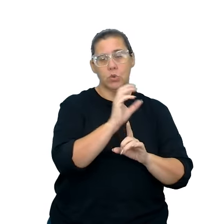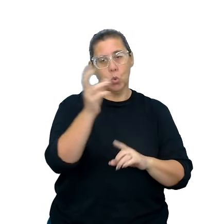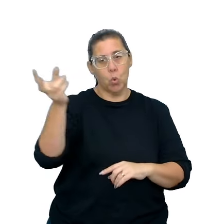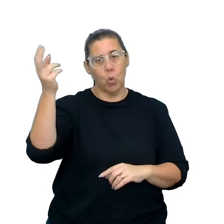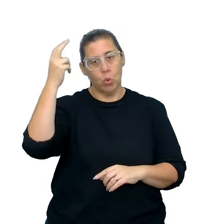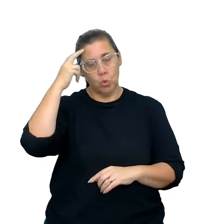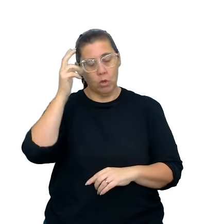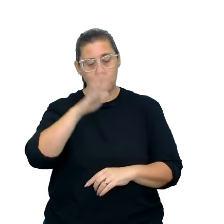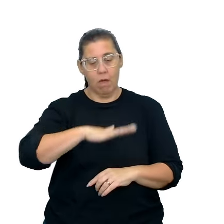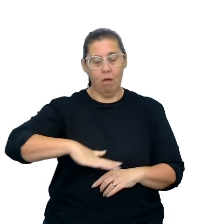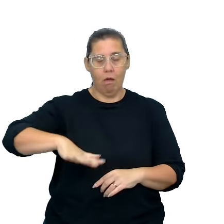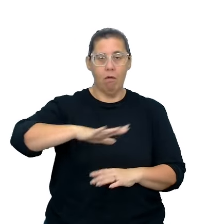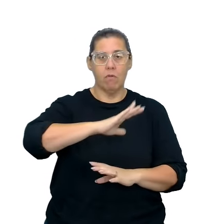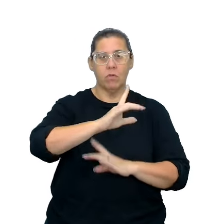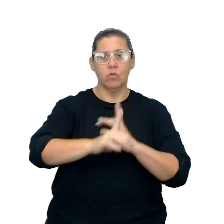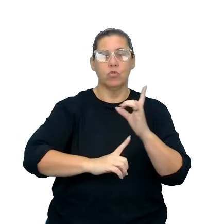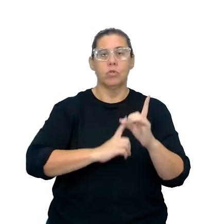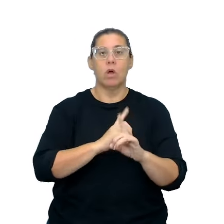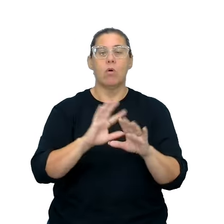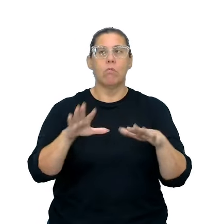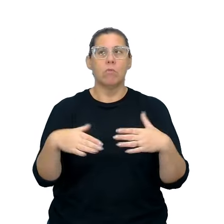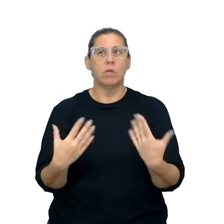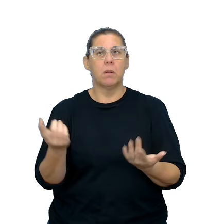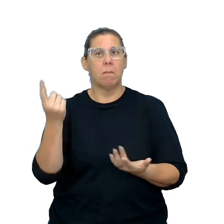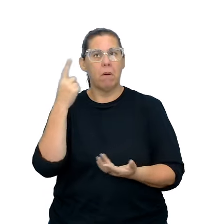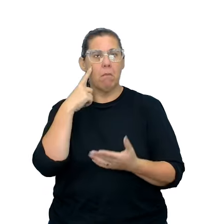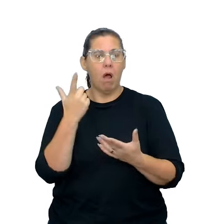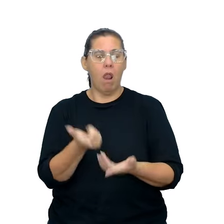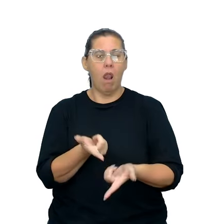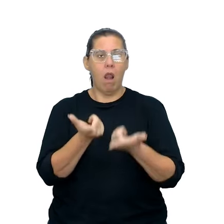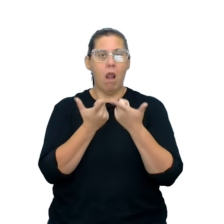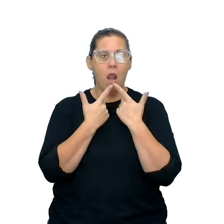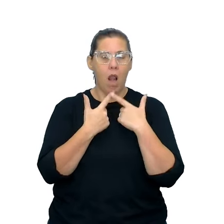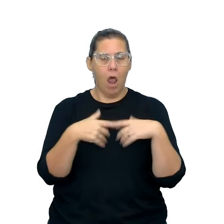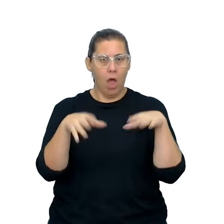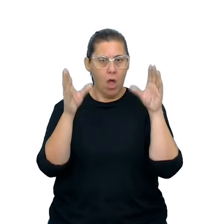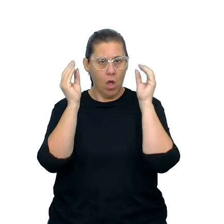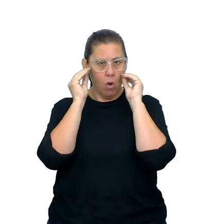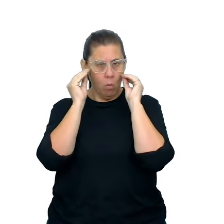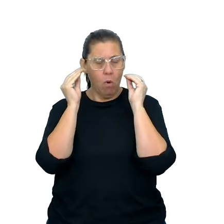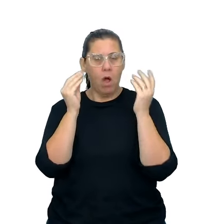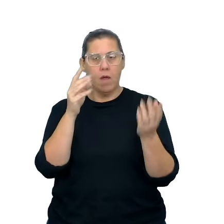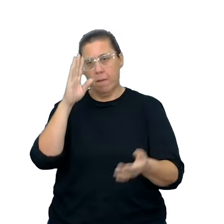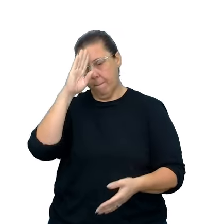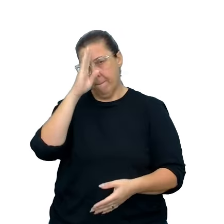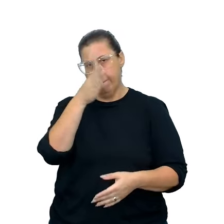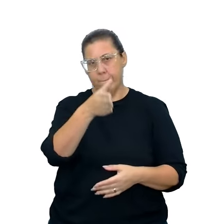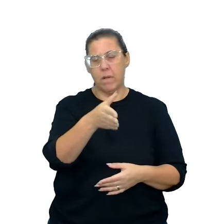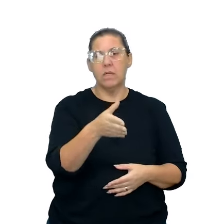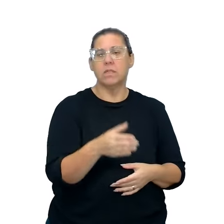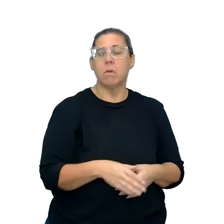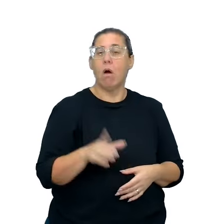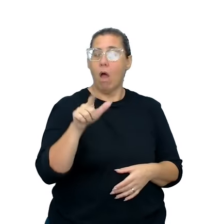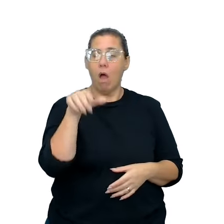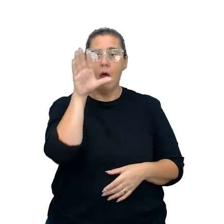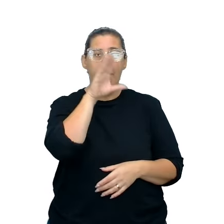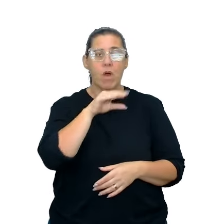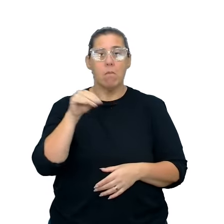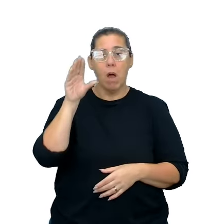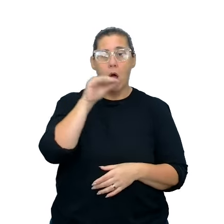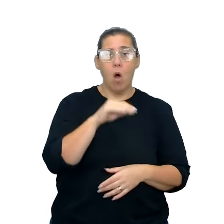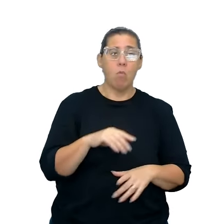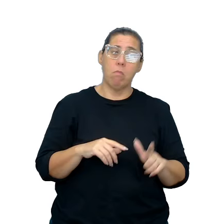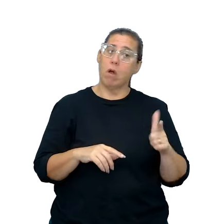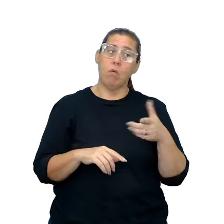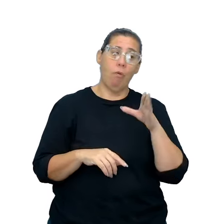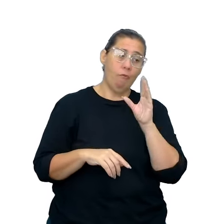meios digitais. Quando nós pensamos em linguagens dominantes, nós estamos pensando que o meme trabalha a linguagem verbal, não